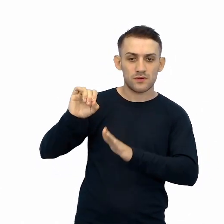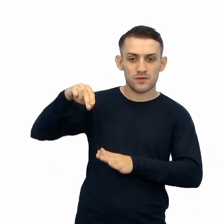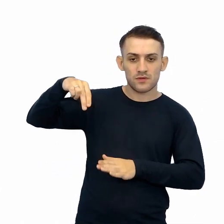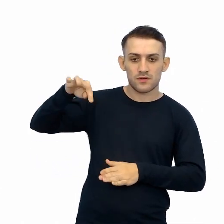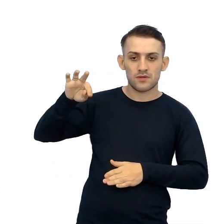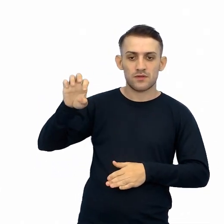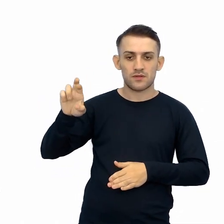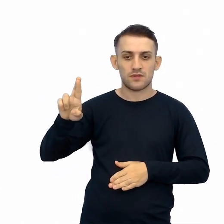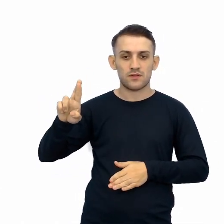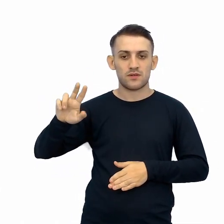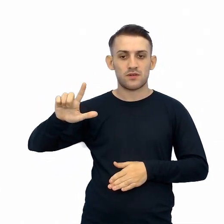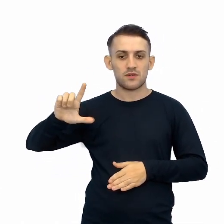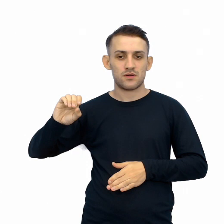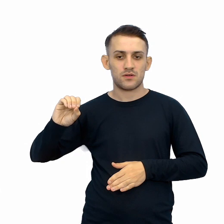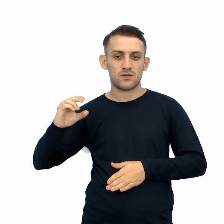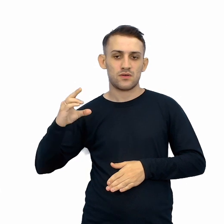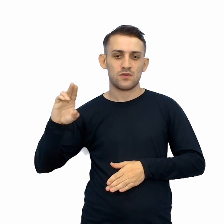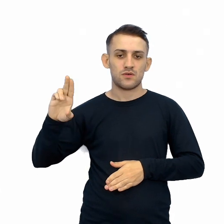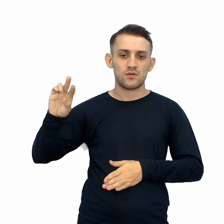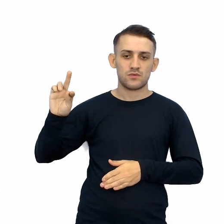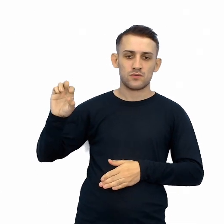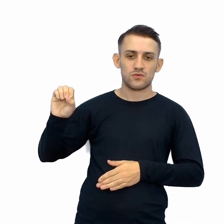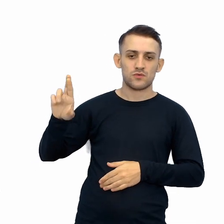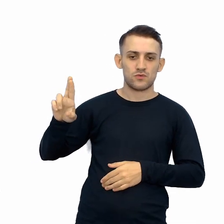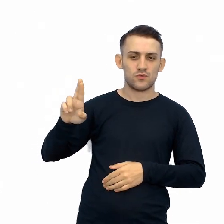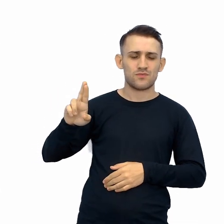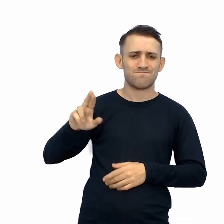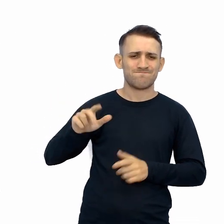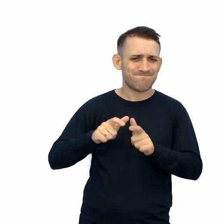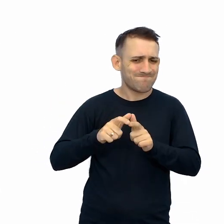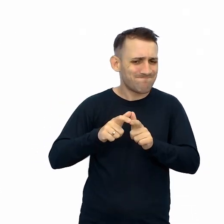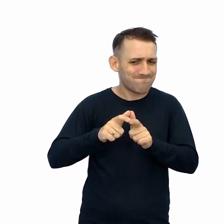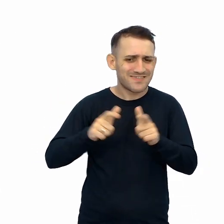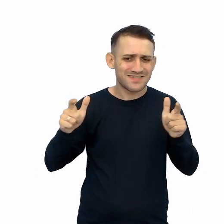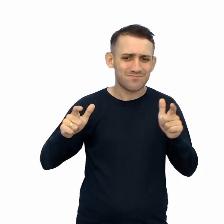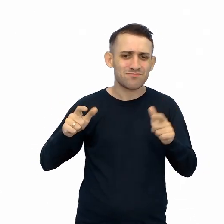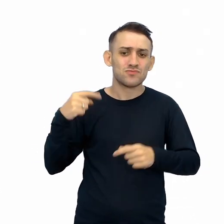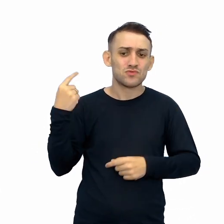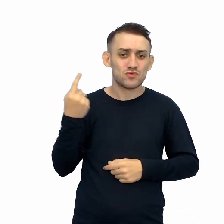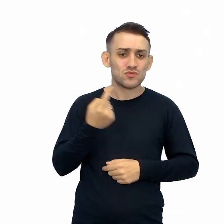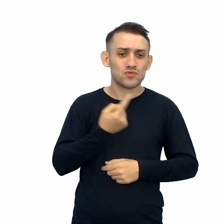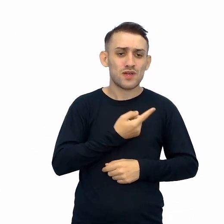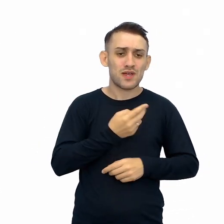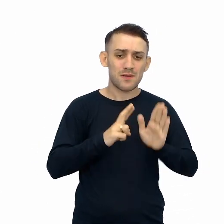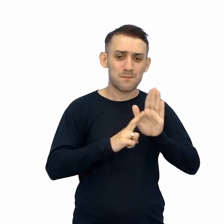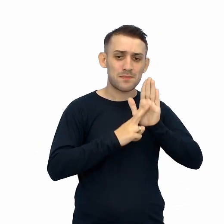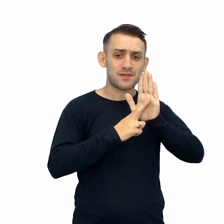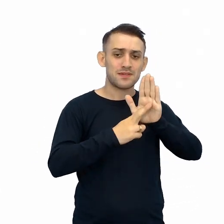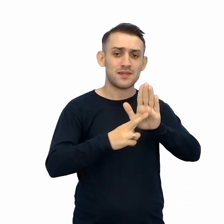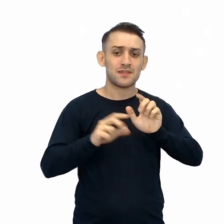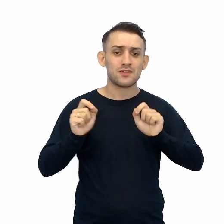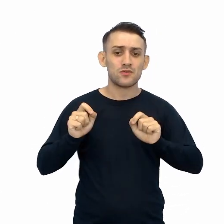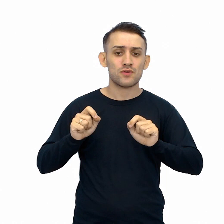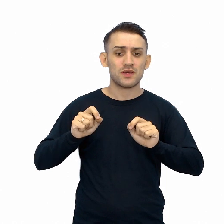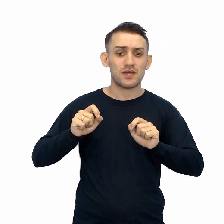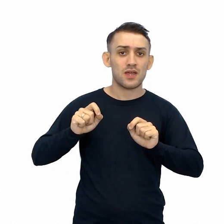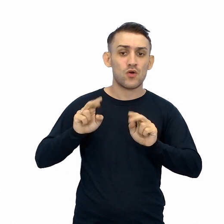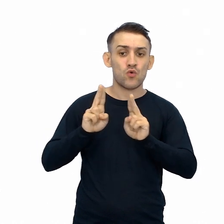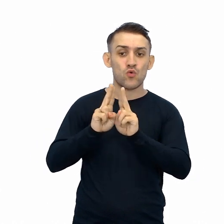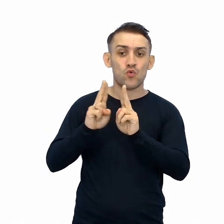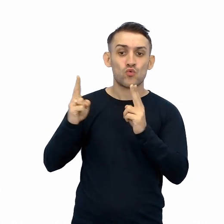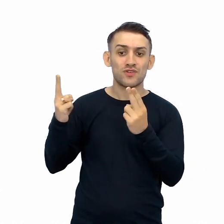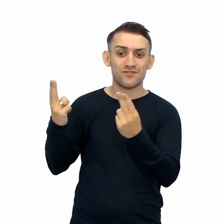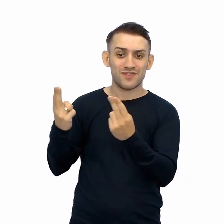no singular, na maioria das vezes, nós representamos um universo